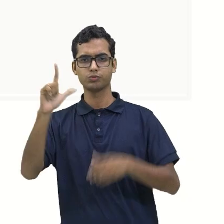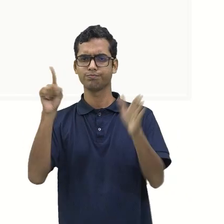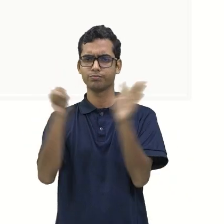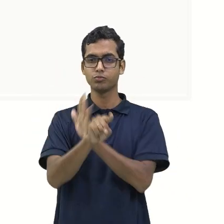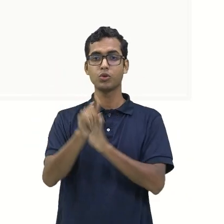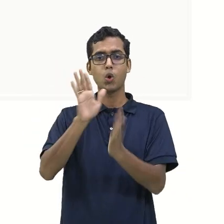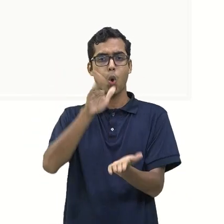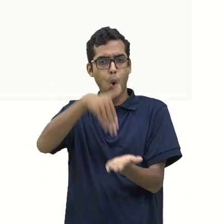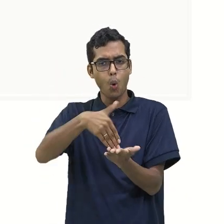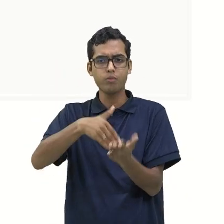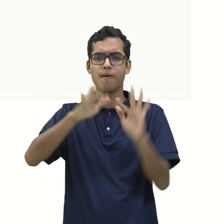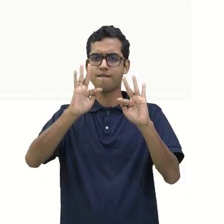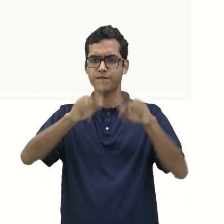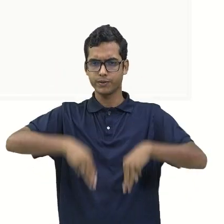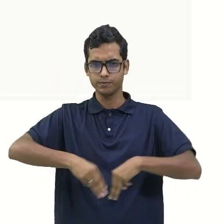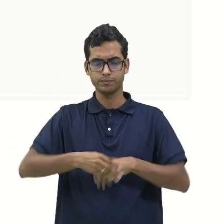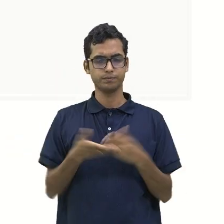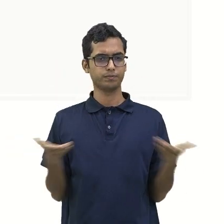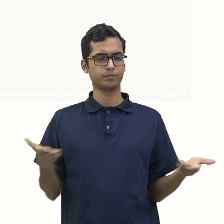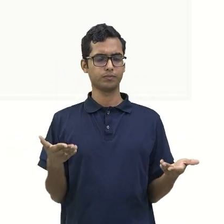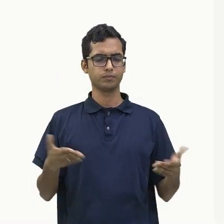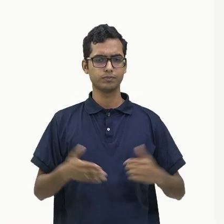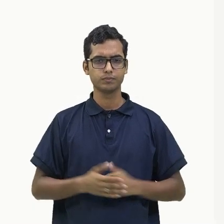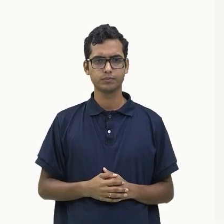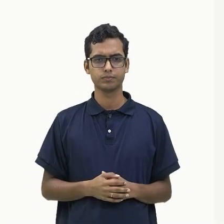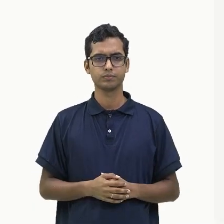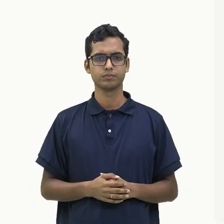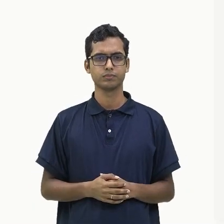finalizar? Temos aí, ó,